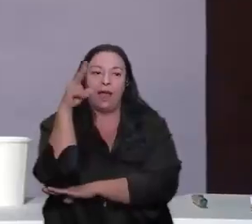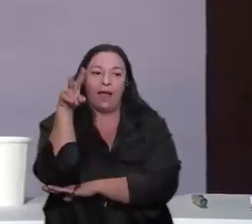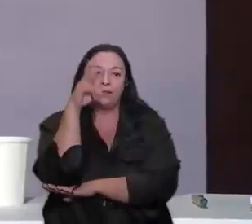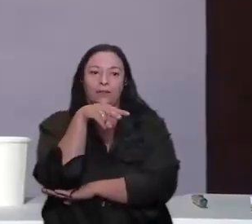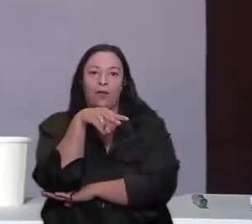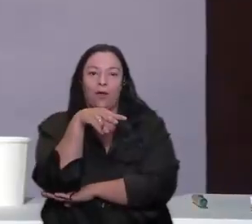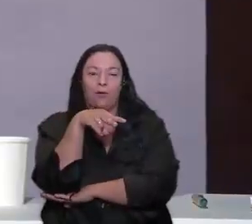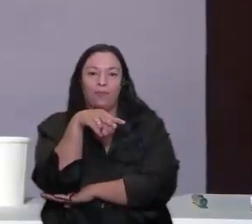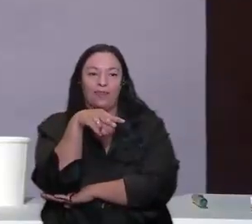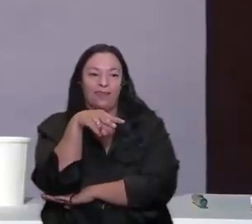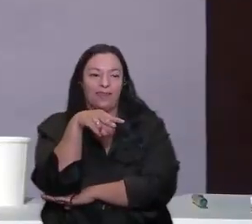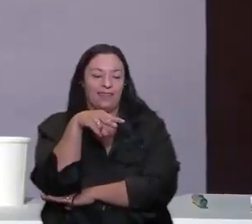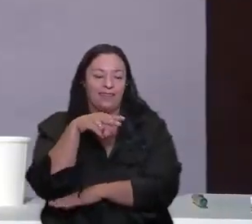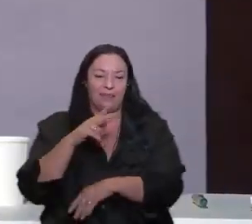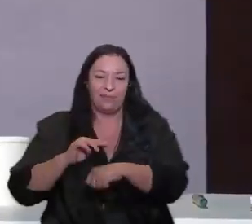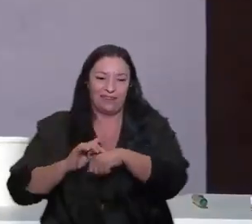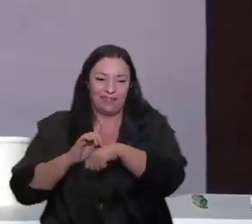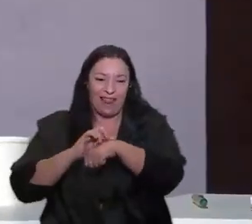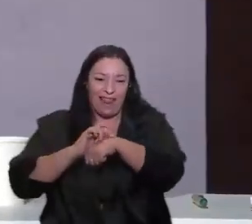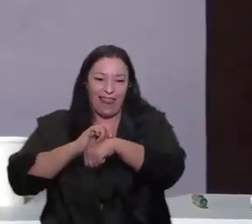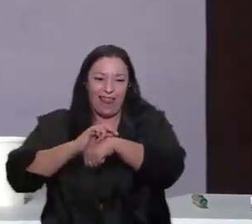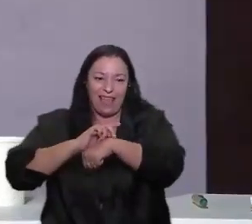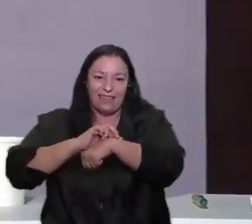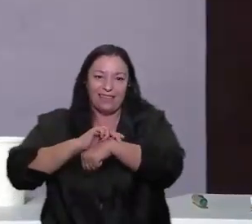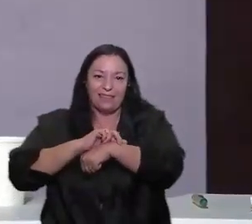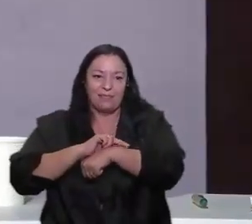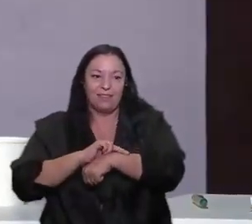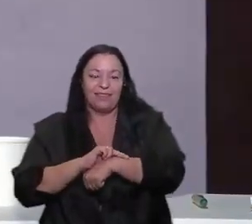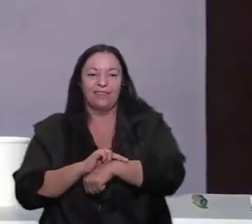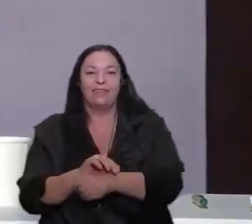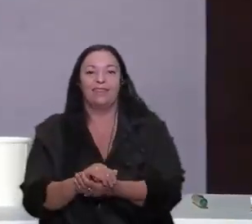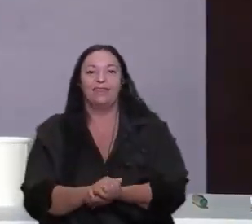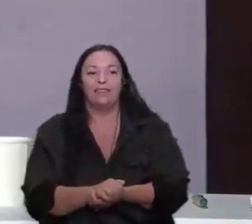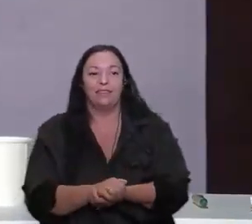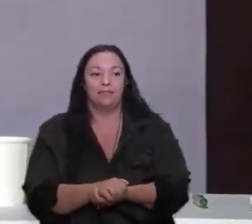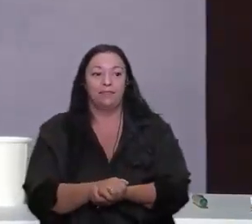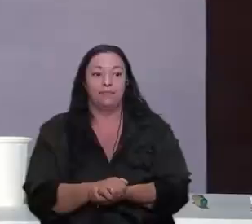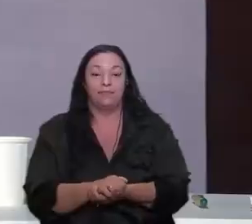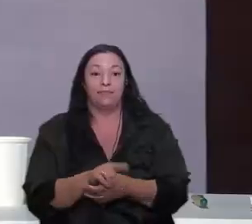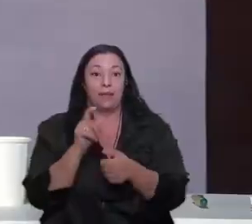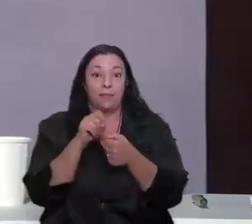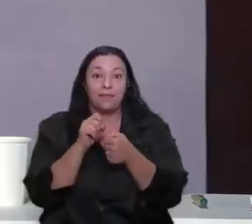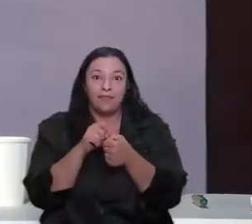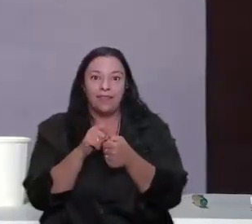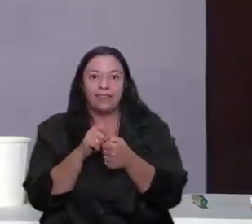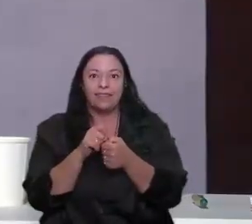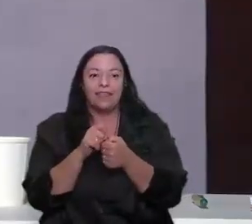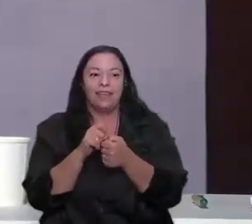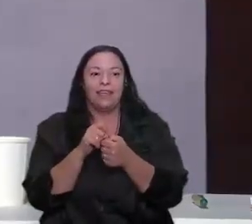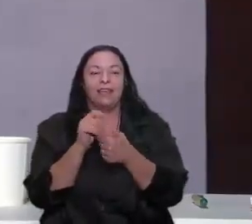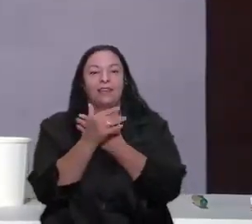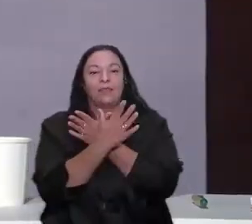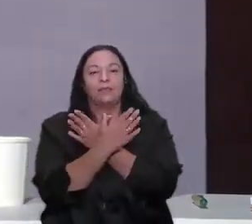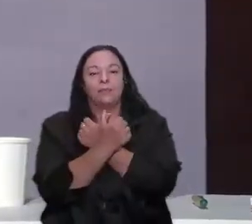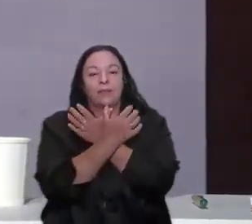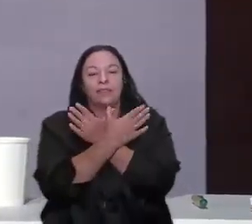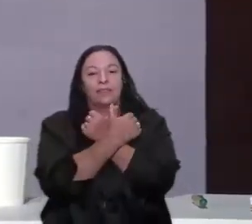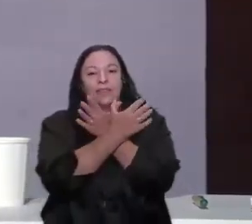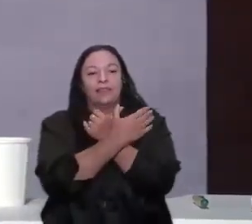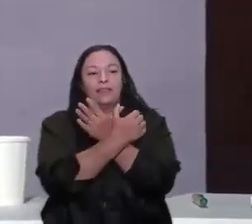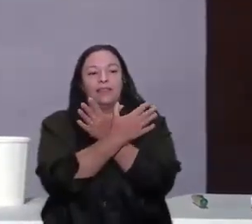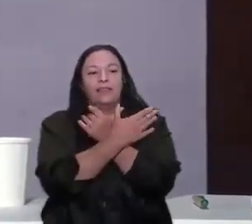menos cobra, parecia lesma, parecia... E eu falei, gente, isso é genial, dá para fazer. E aí eu criei os passarinhos, que é uma